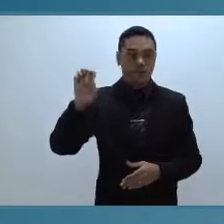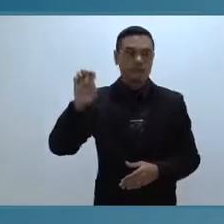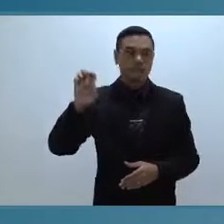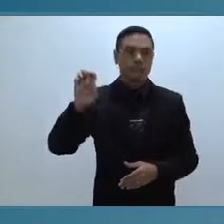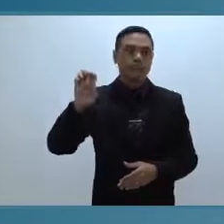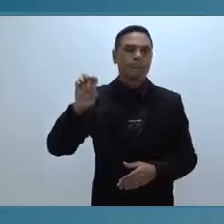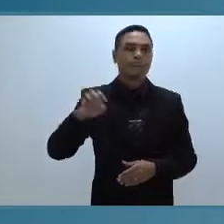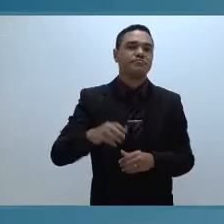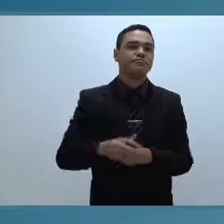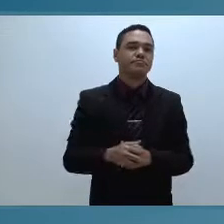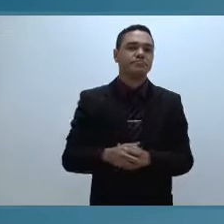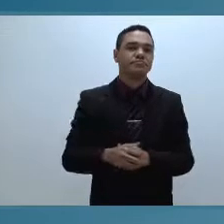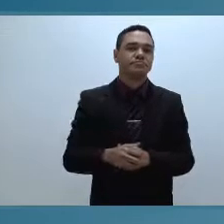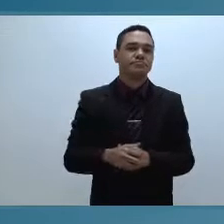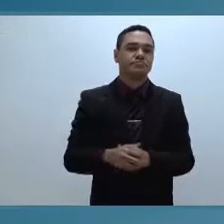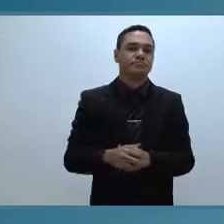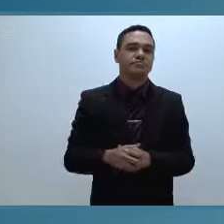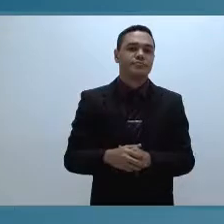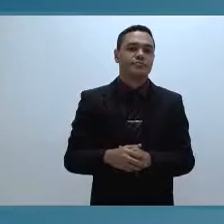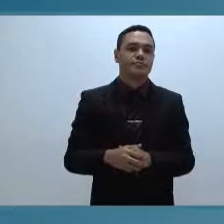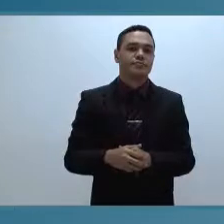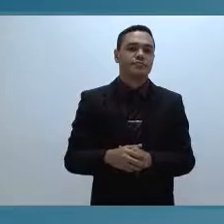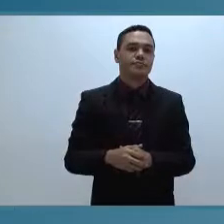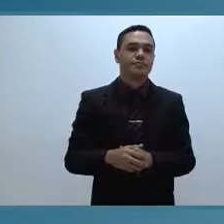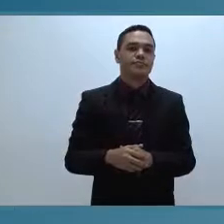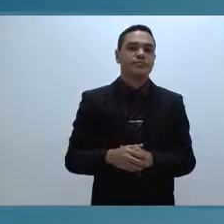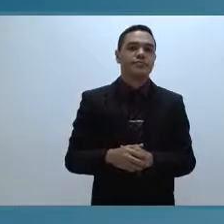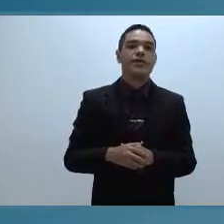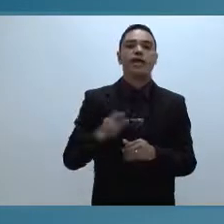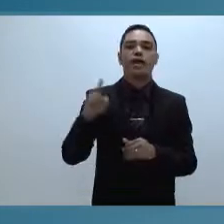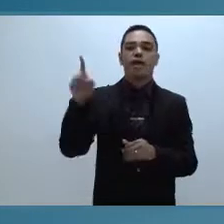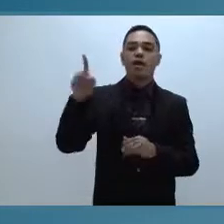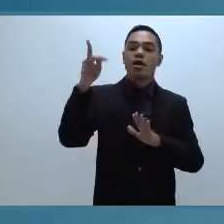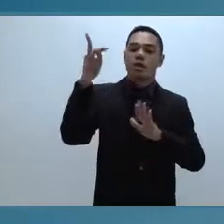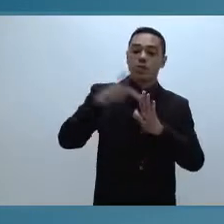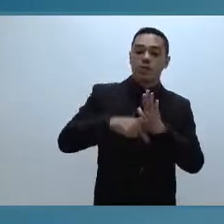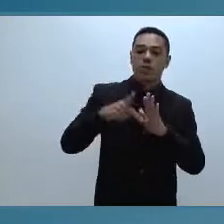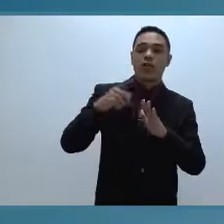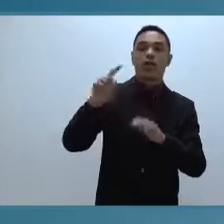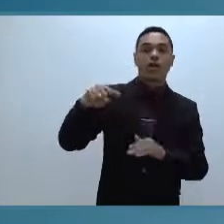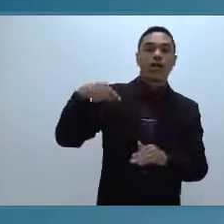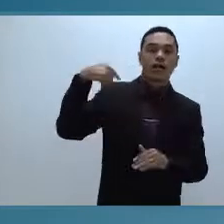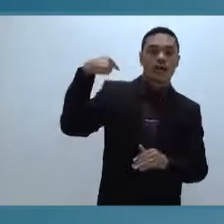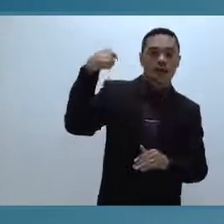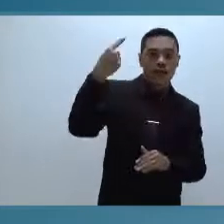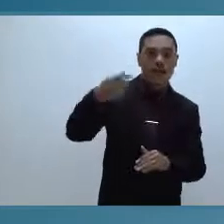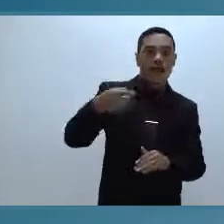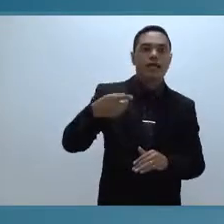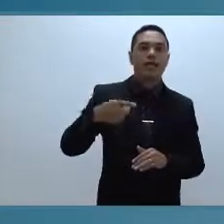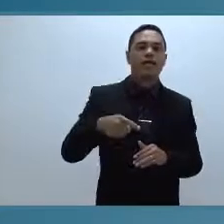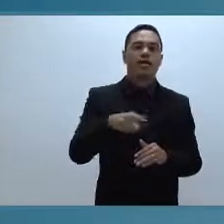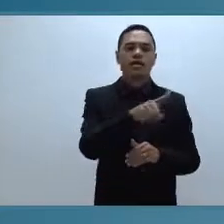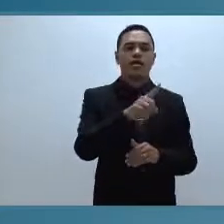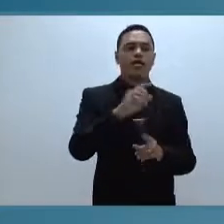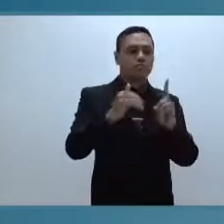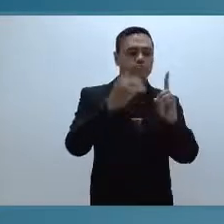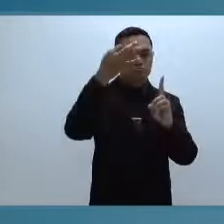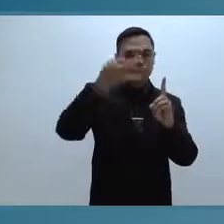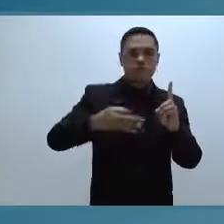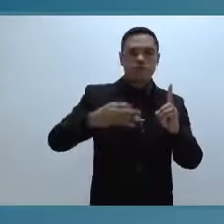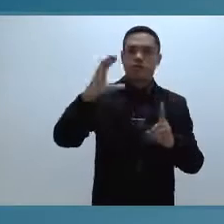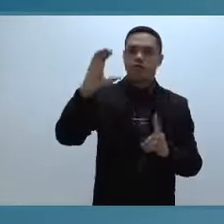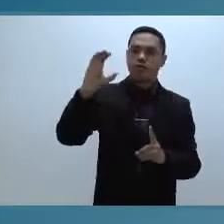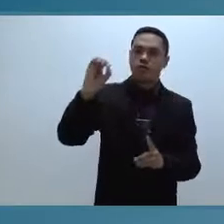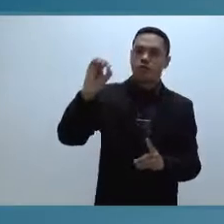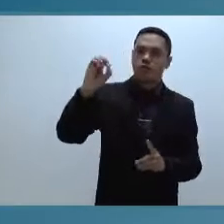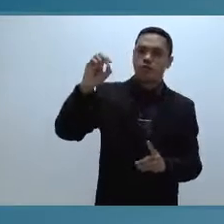foi adiado a pedido do desembargador Postotino, corregedor-geral de Justiça e Exercício, na 34ª sessão